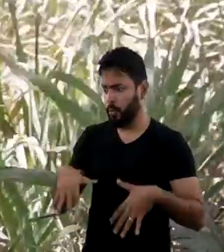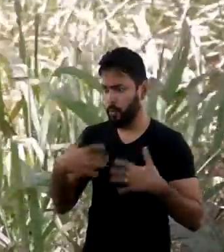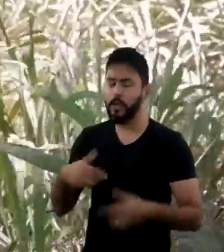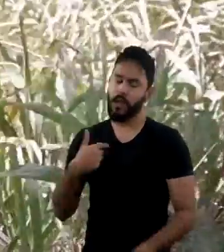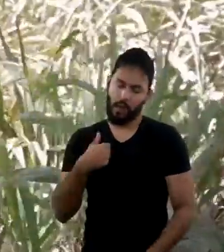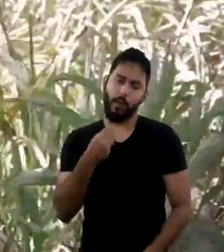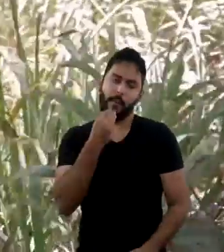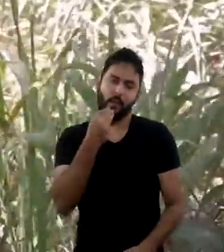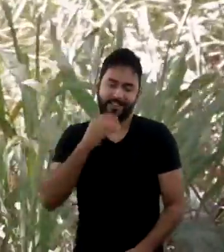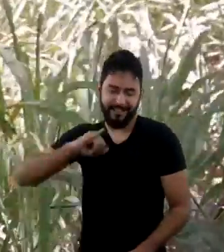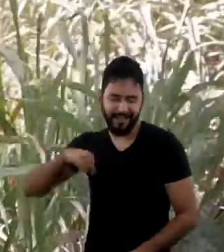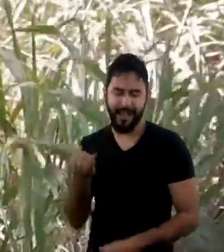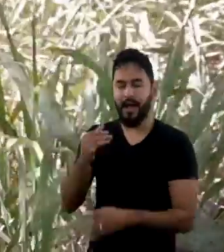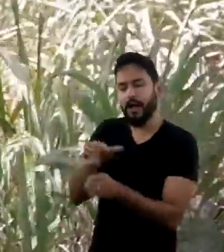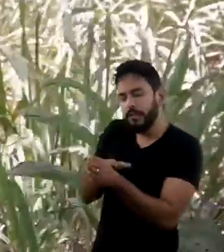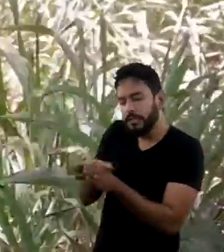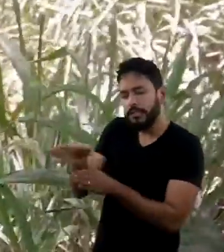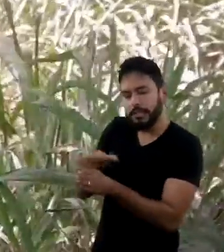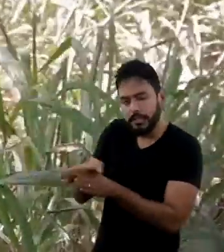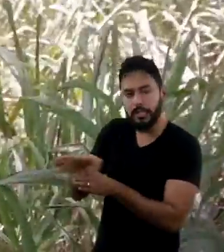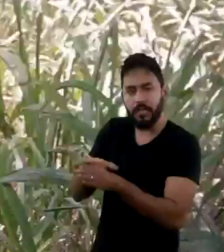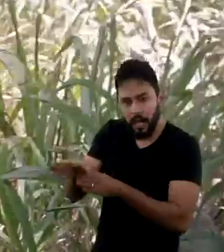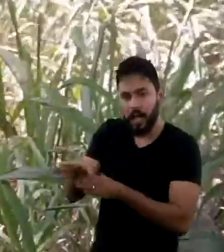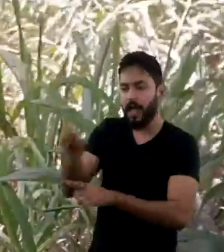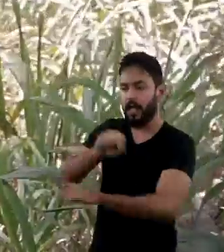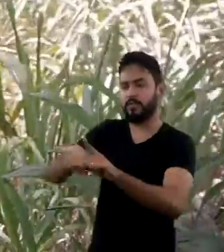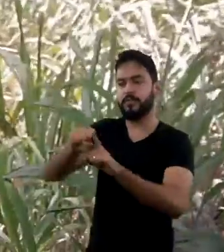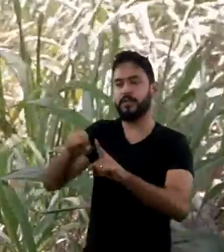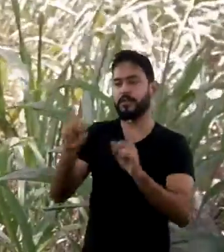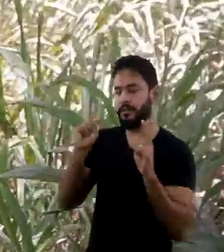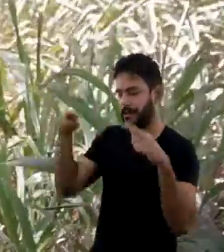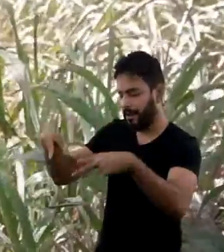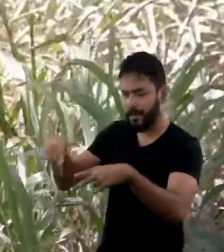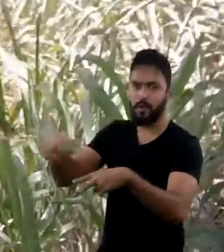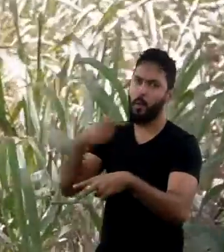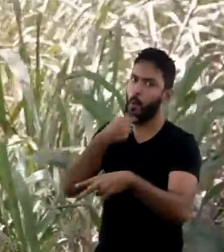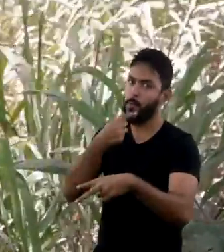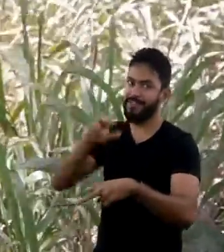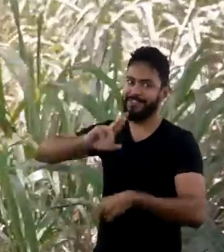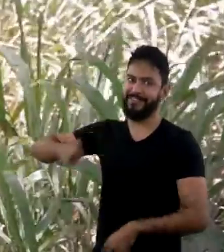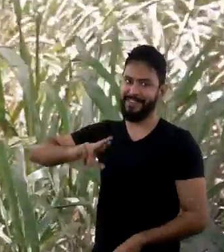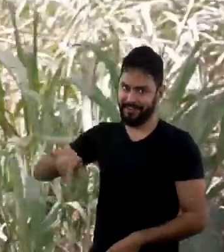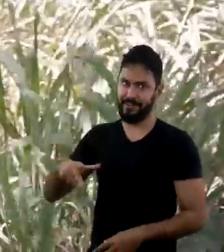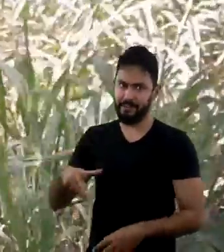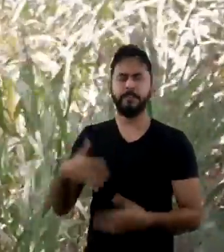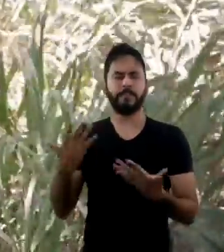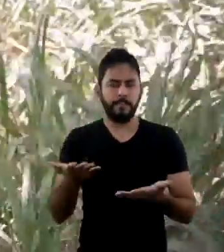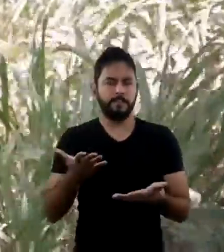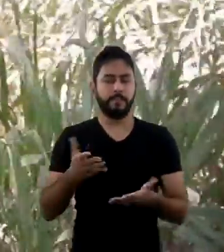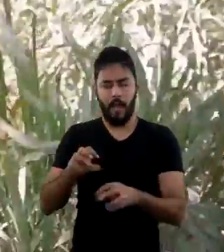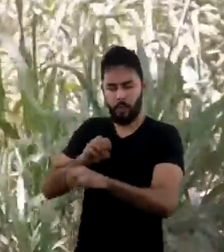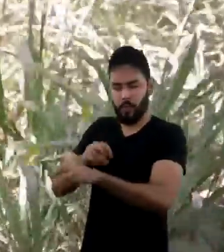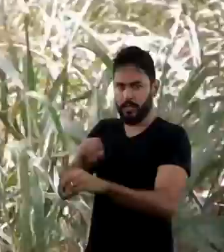sim, agora eu tenho a chance de entregar à sociedade um homem diferente da maioria. A tarefa